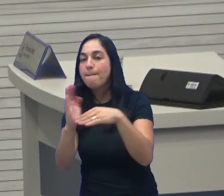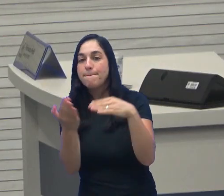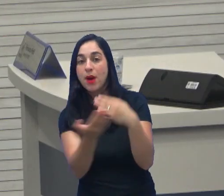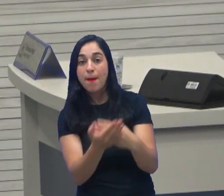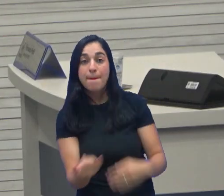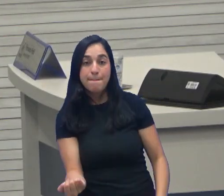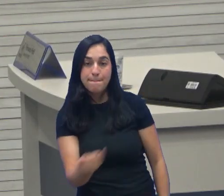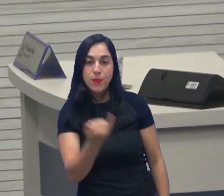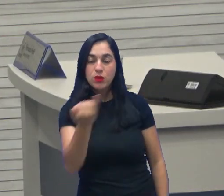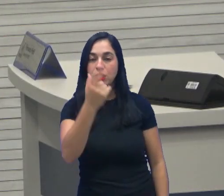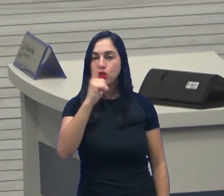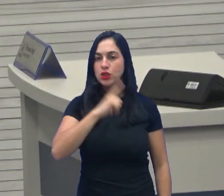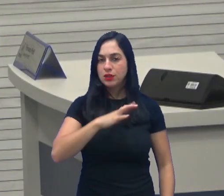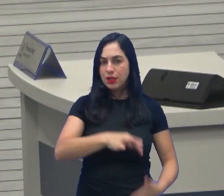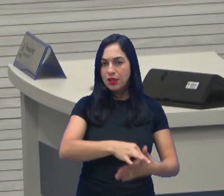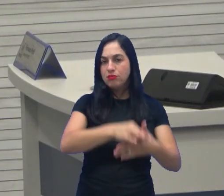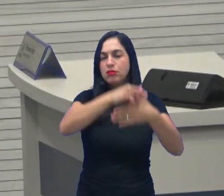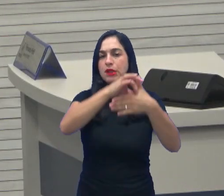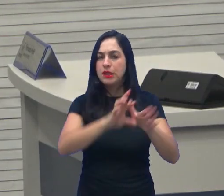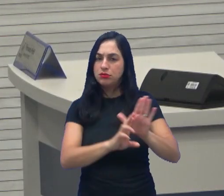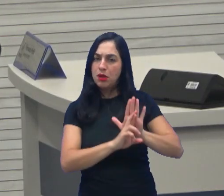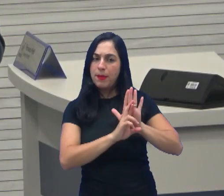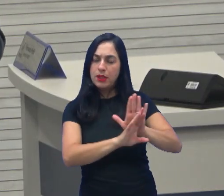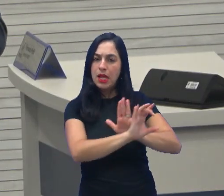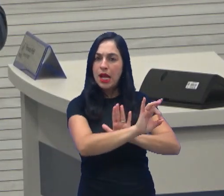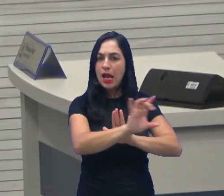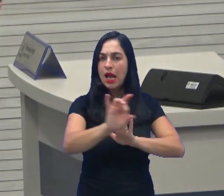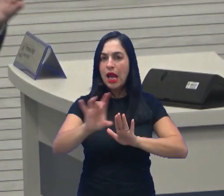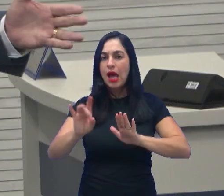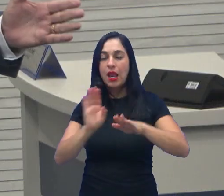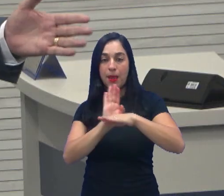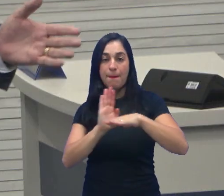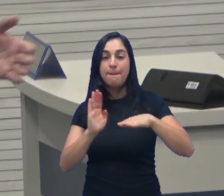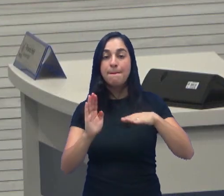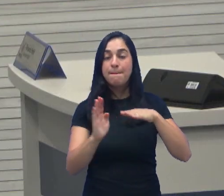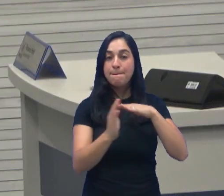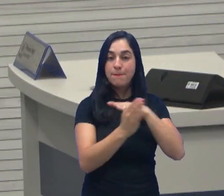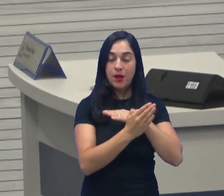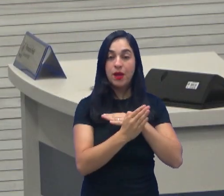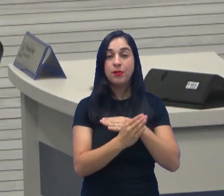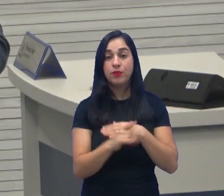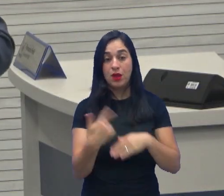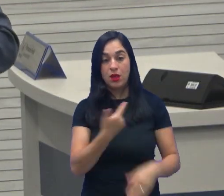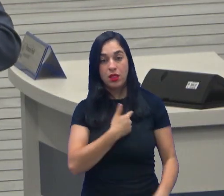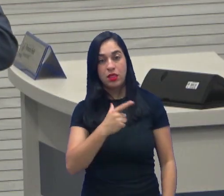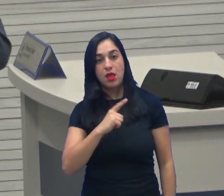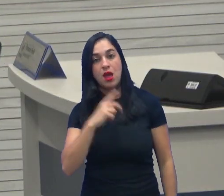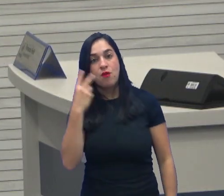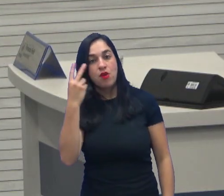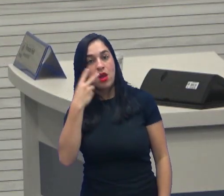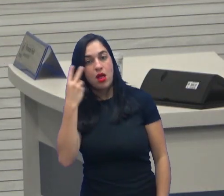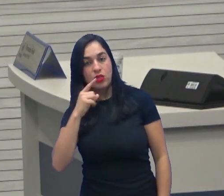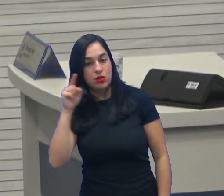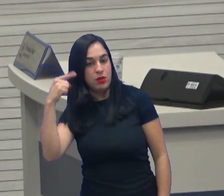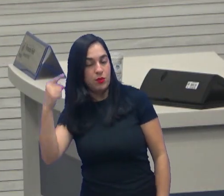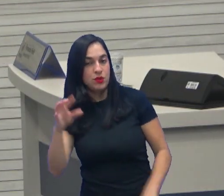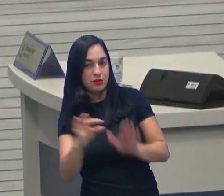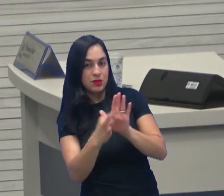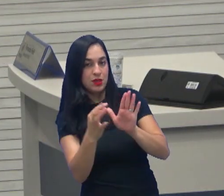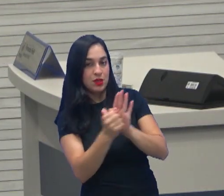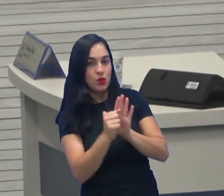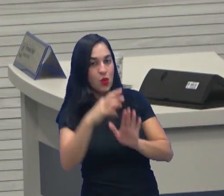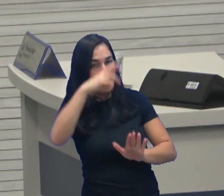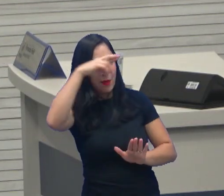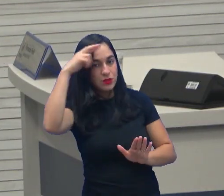termos lideranças comunitárias em todos os bairros. Nós temos aqui vereadores, né, vai falar o próximo vereador aí, Roberto Chagas, que